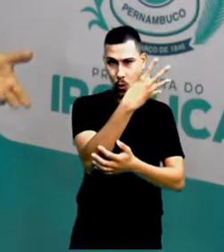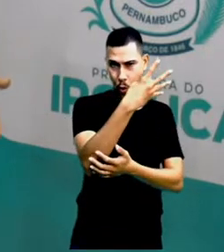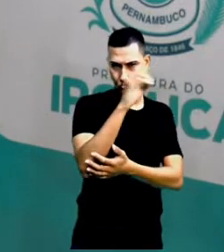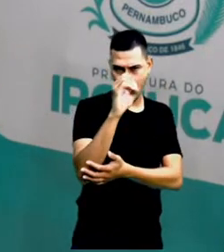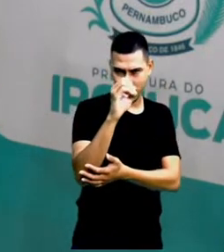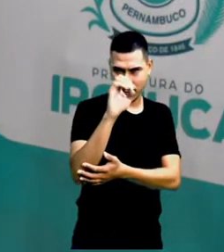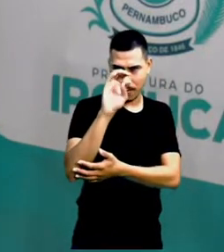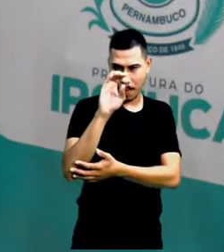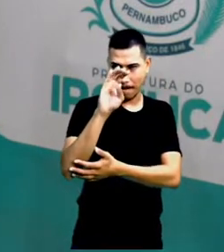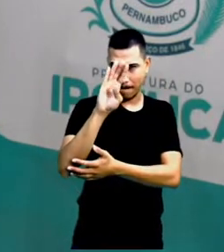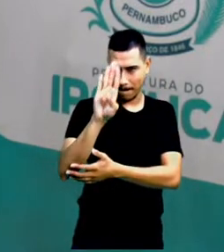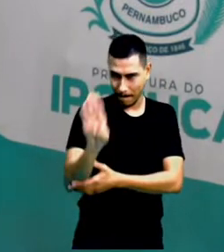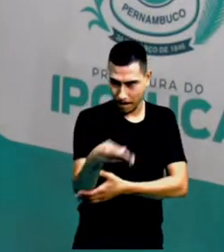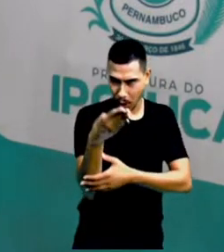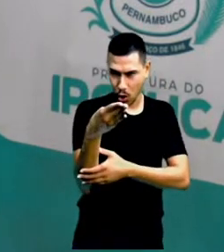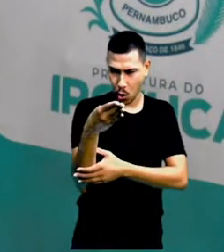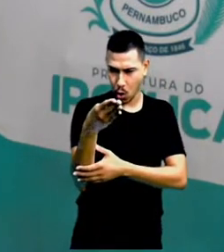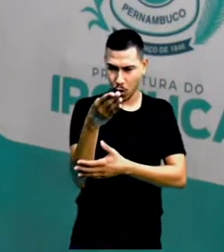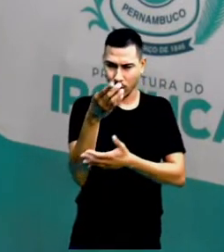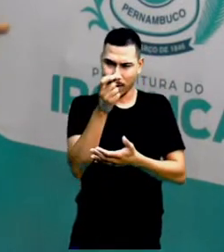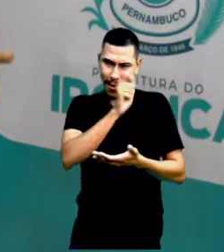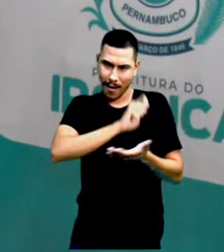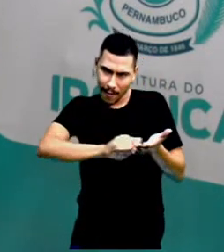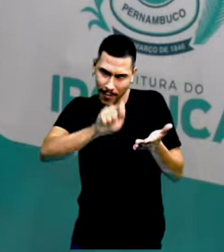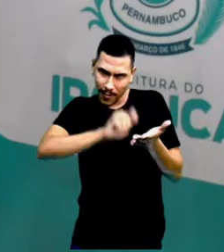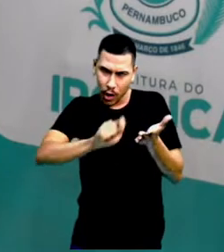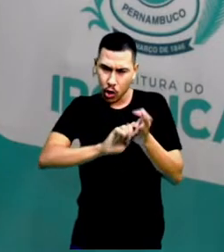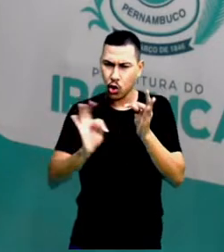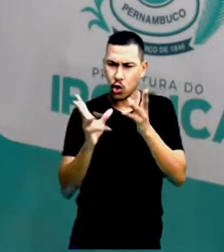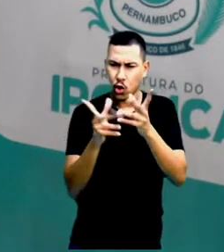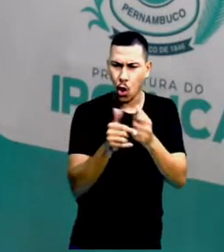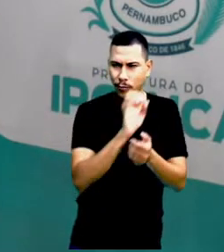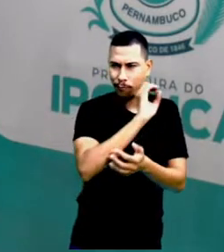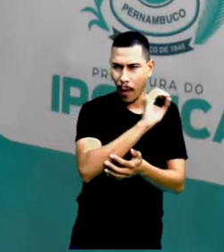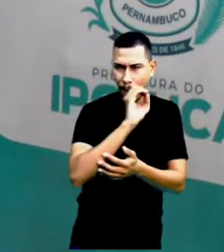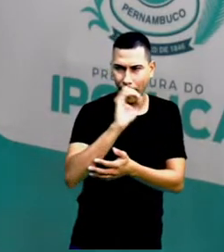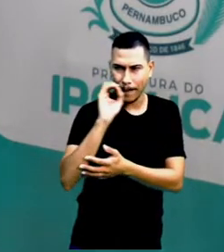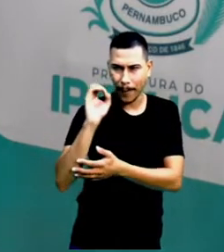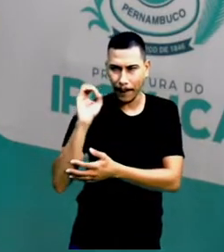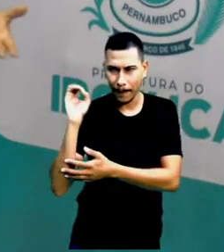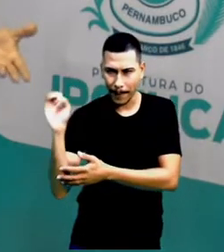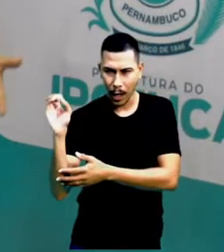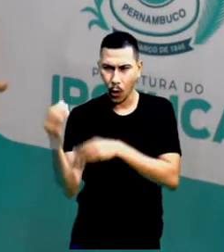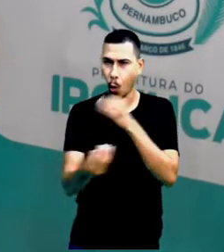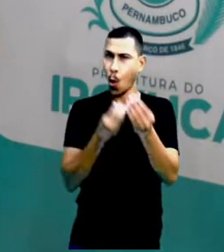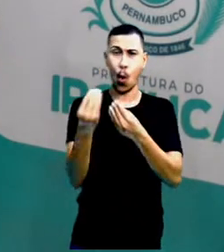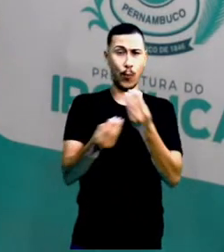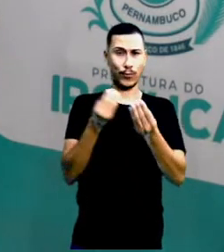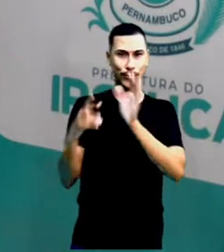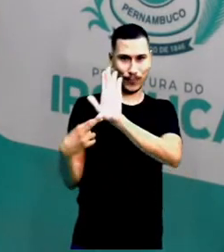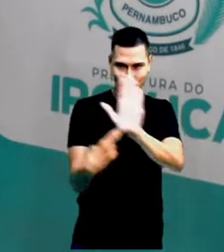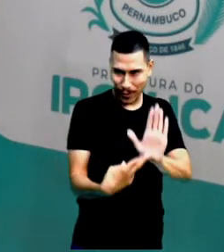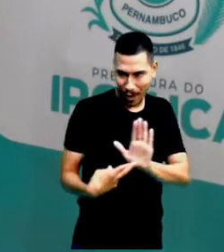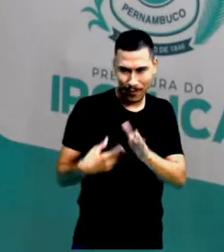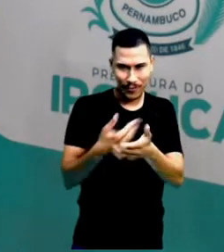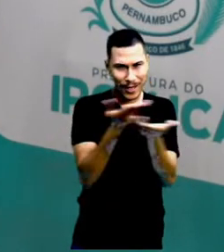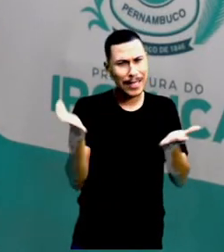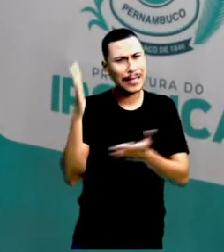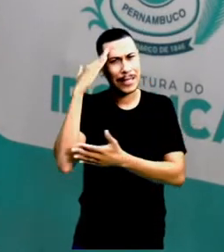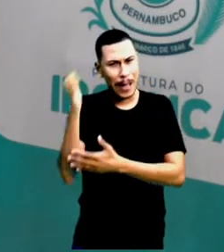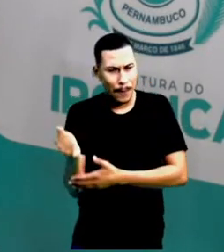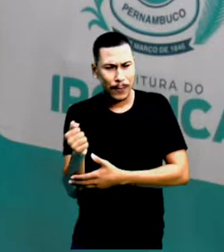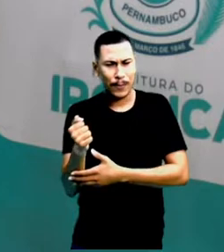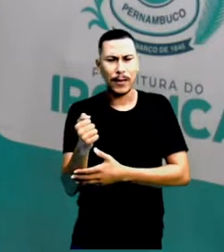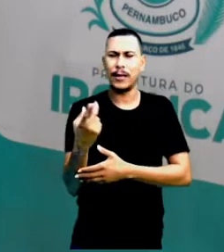400 bilhões escrito, todos esses zeros aqui, você já sabe como representar, ficará